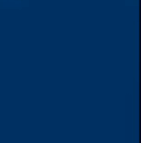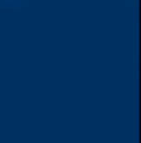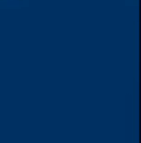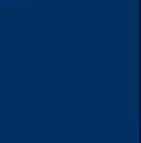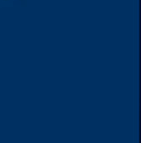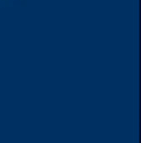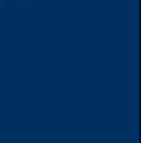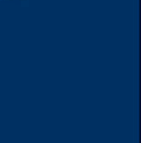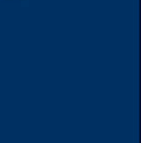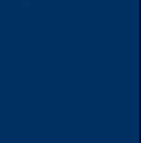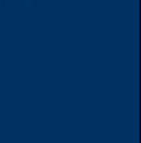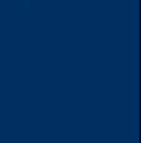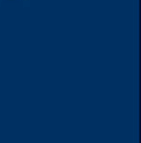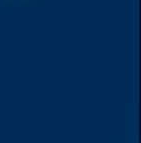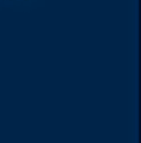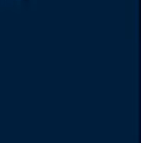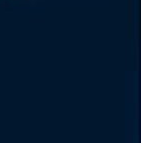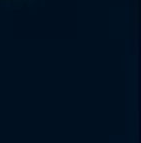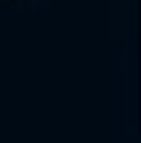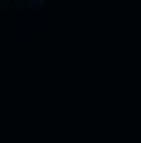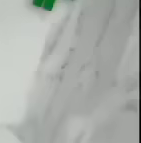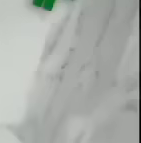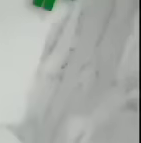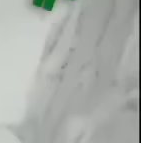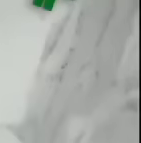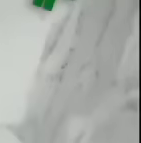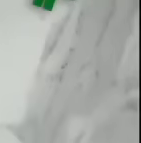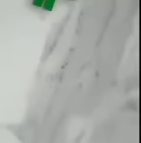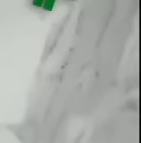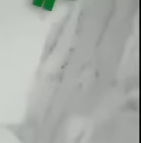Ultrafarma.com, a maior farmácia online do Brasil.